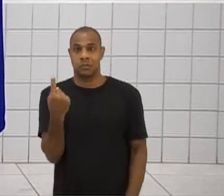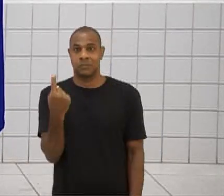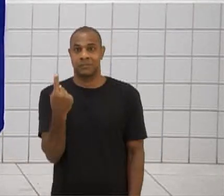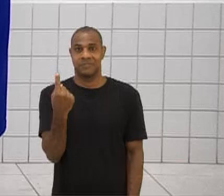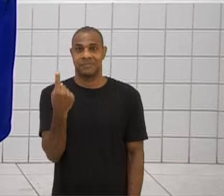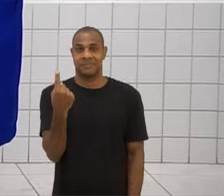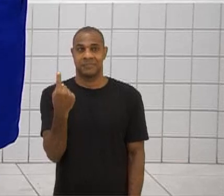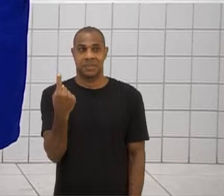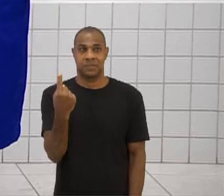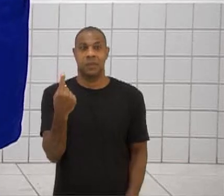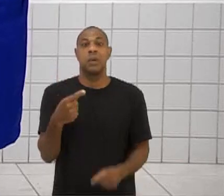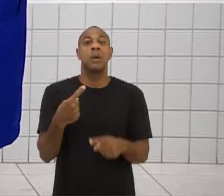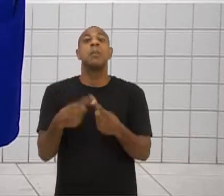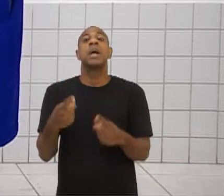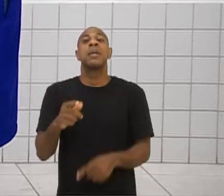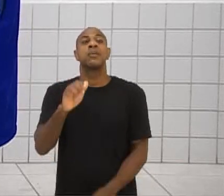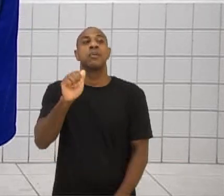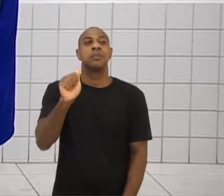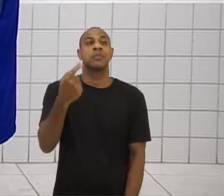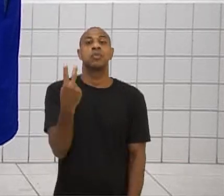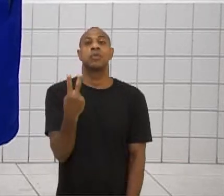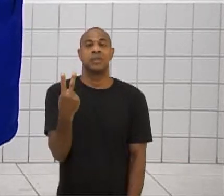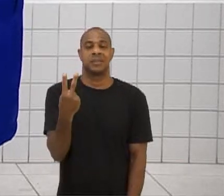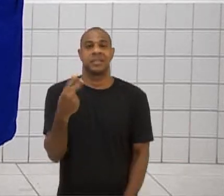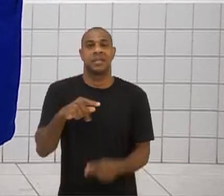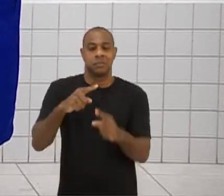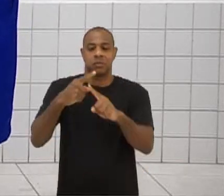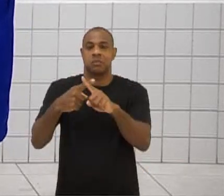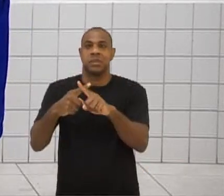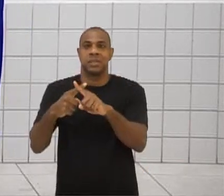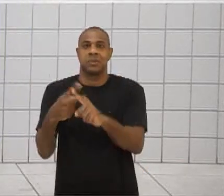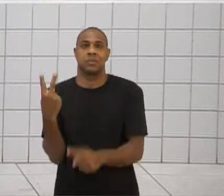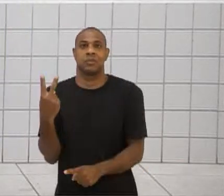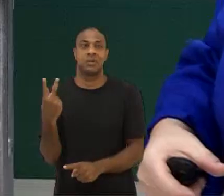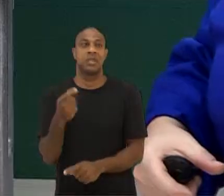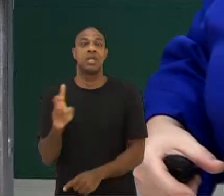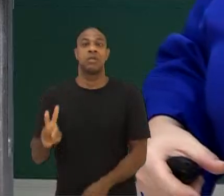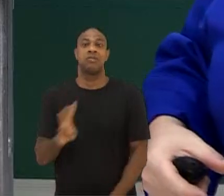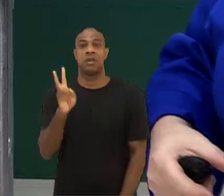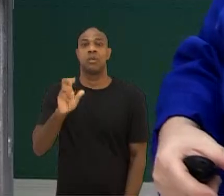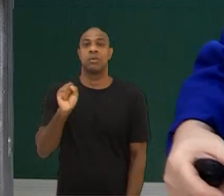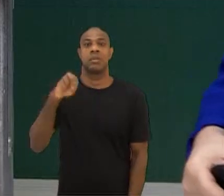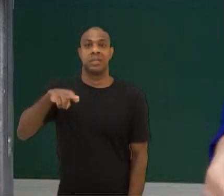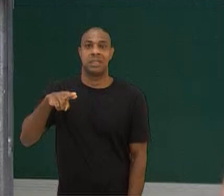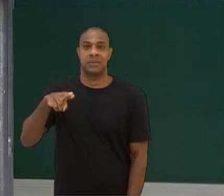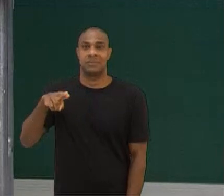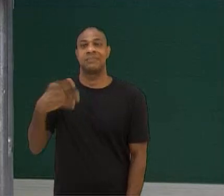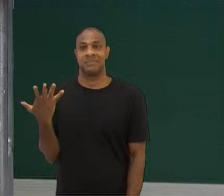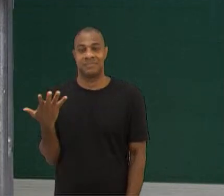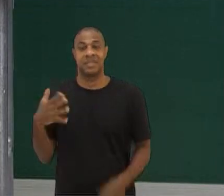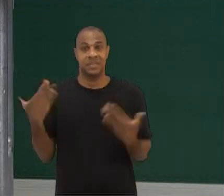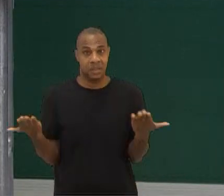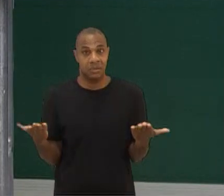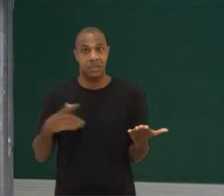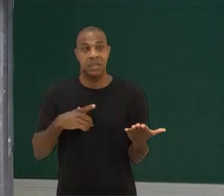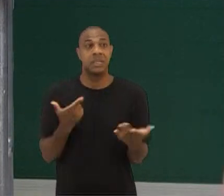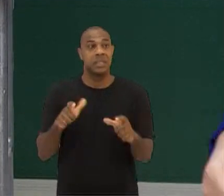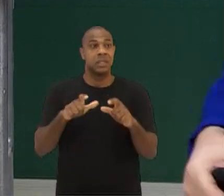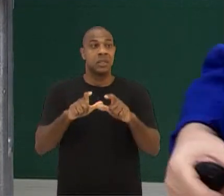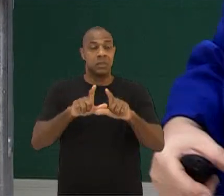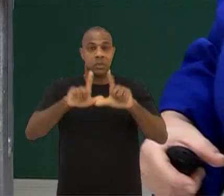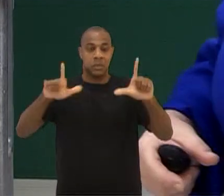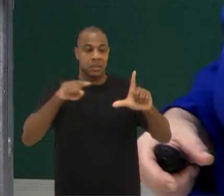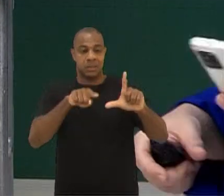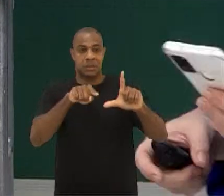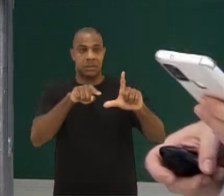2. Tá vendo que tem esse 2 multiplicando? Então, se o valor do seno é 1, 2 vezes 1, 2. Se o valor do seno, do ângulo, é menos